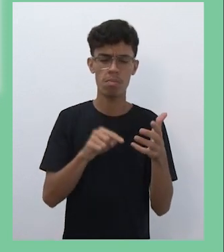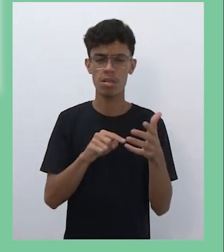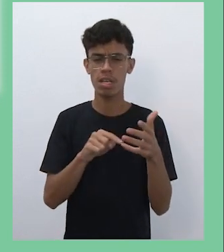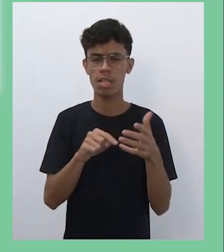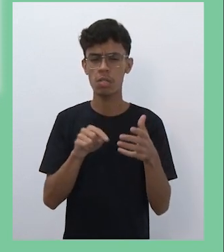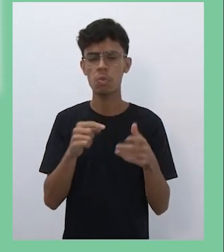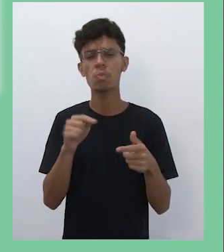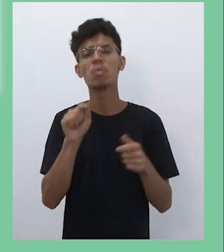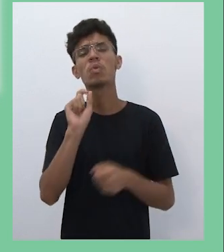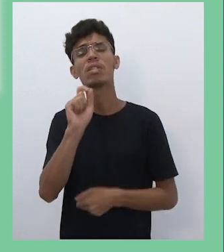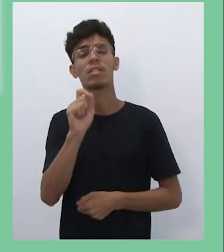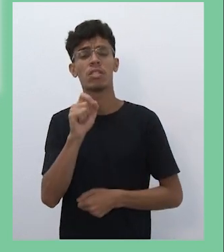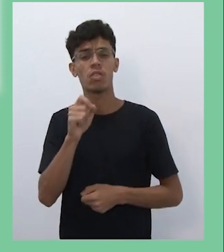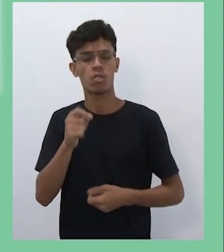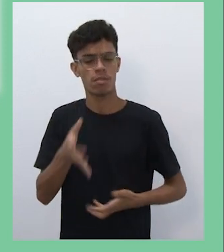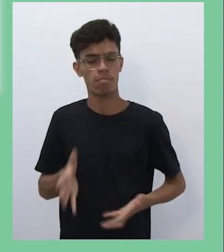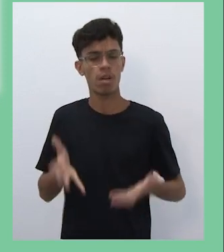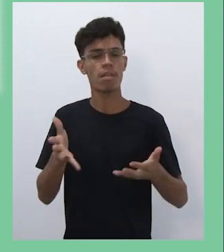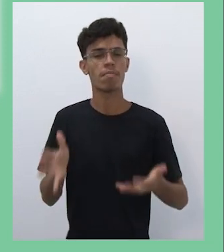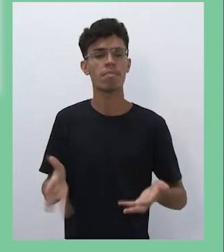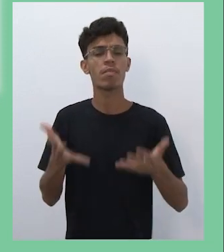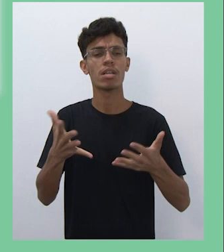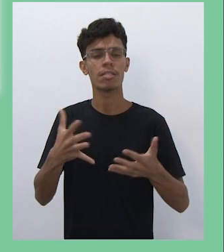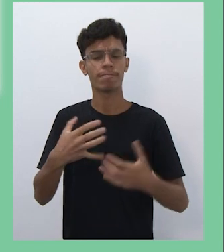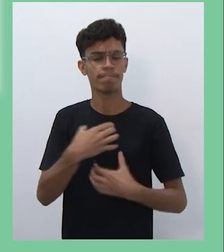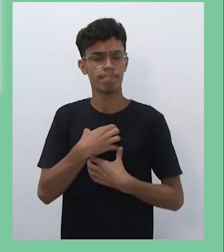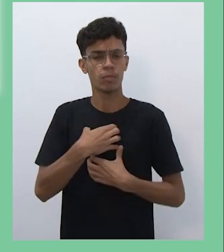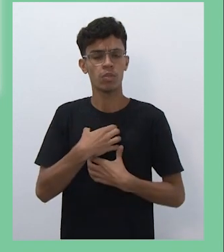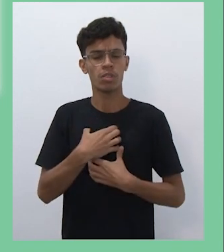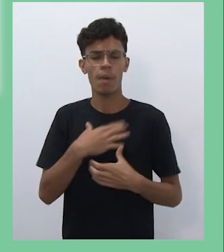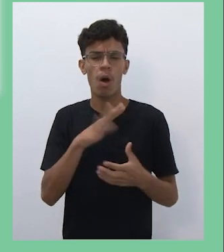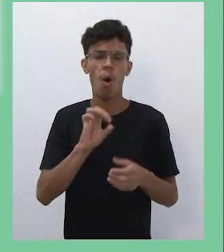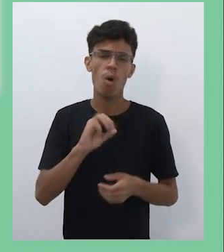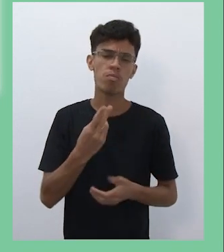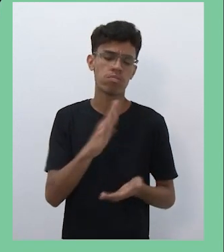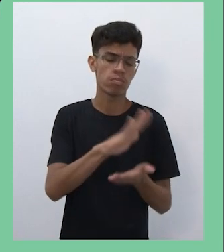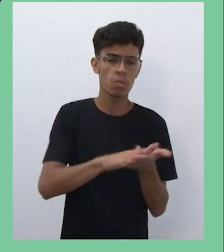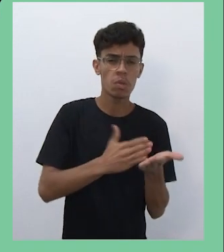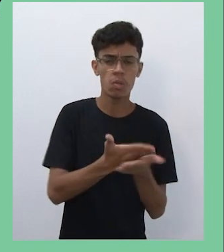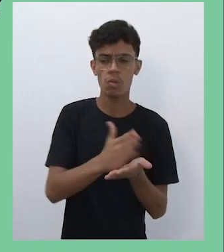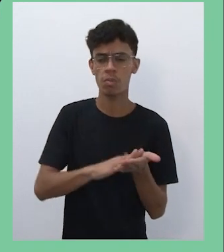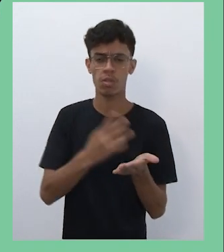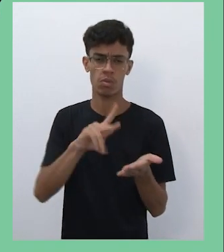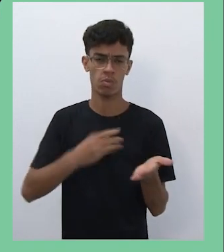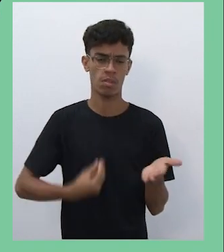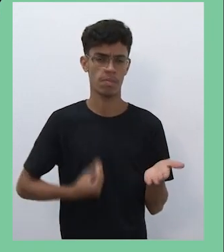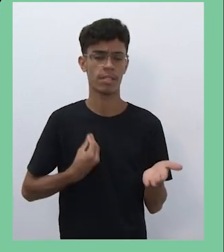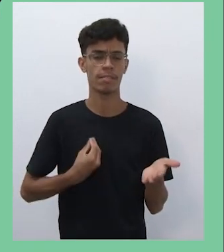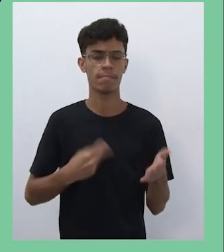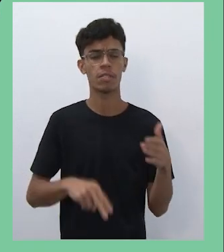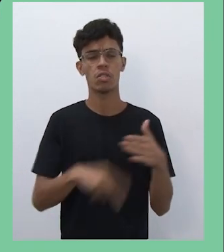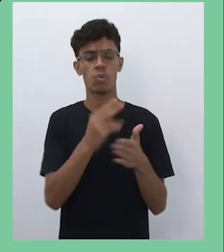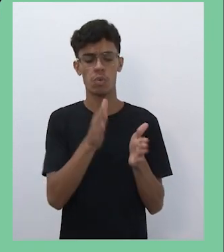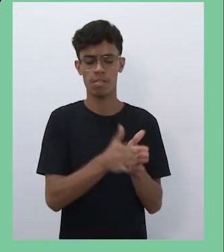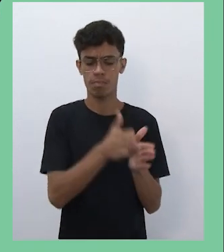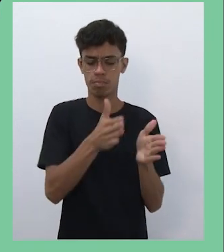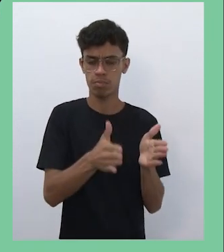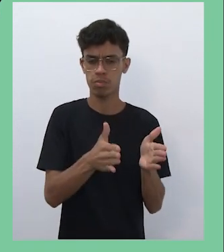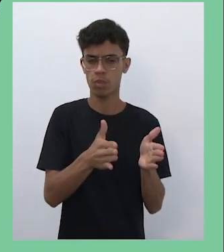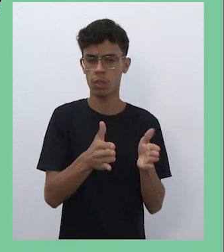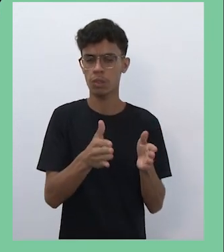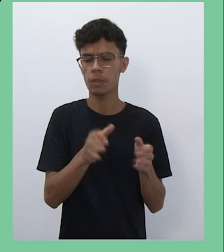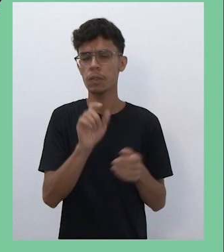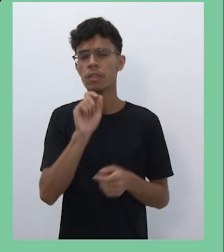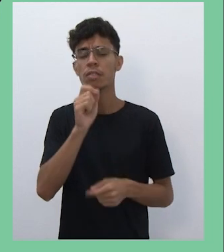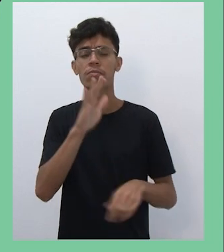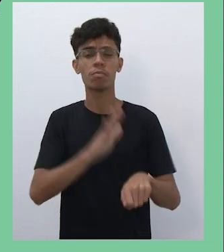O que de fato está gerando incômodo para você, não é? A segunda parte é o que fazer. Então, eu tenho